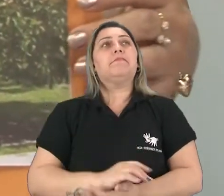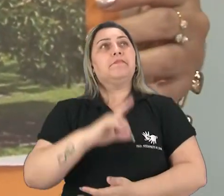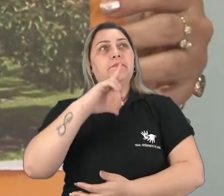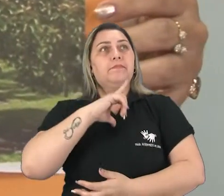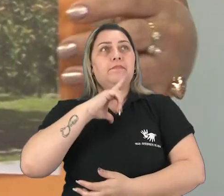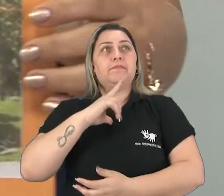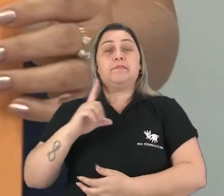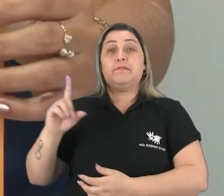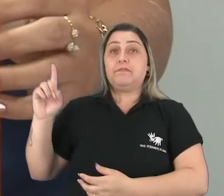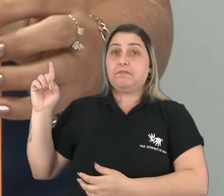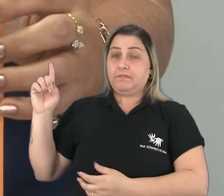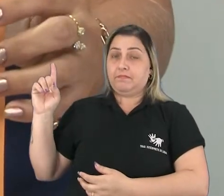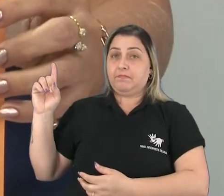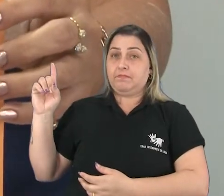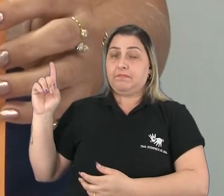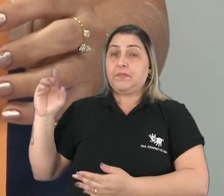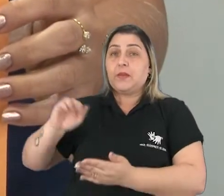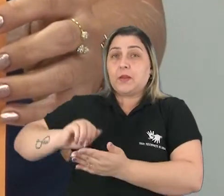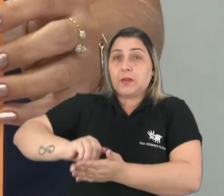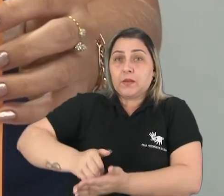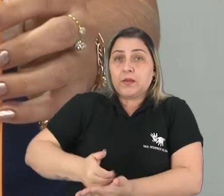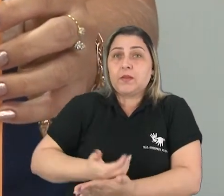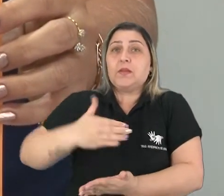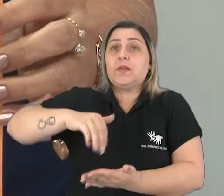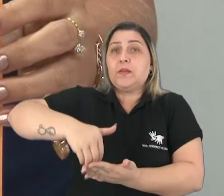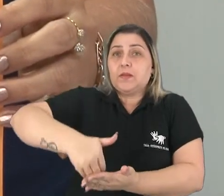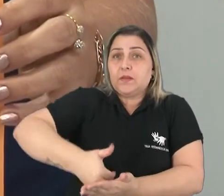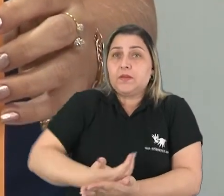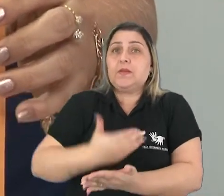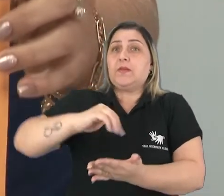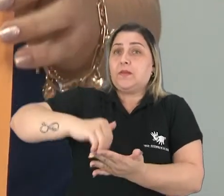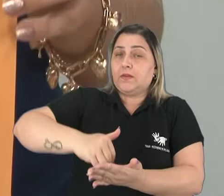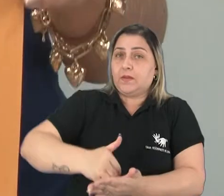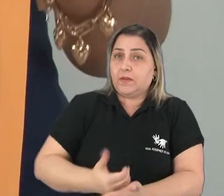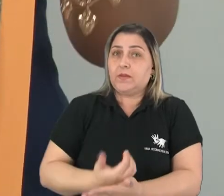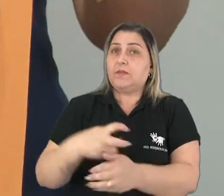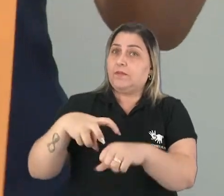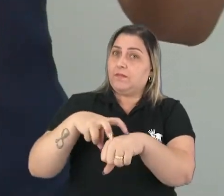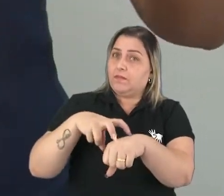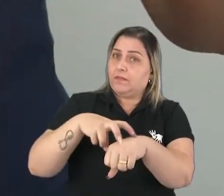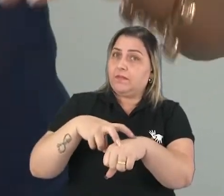Temos aqui a imagem do abacateiro.